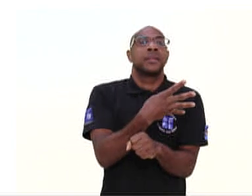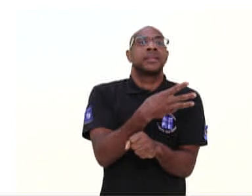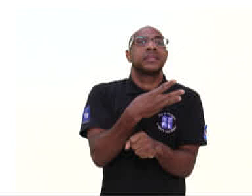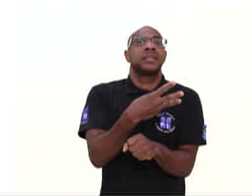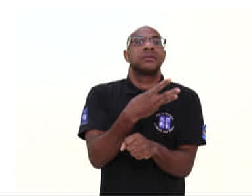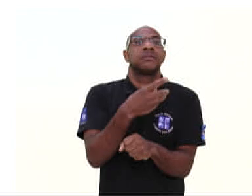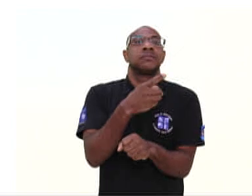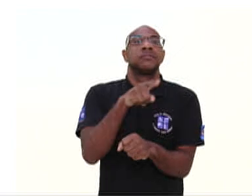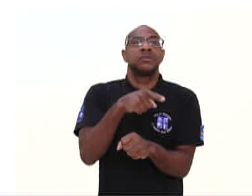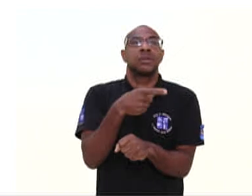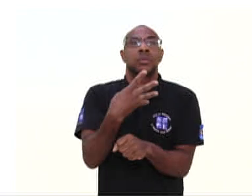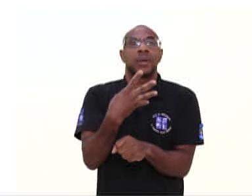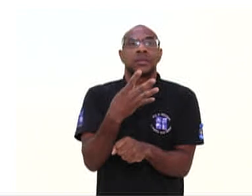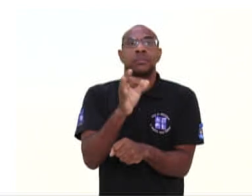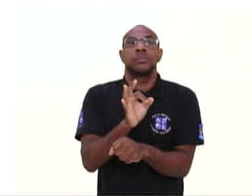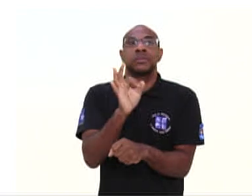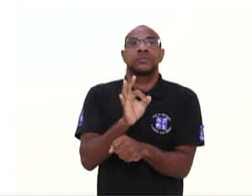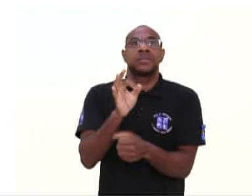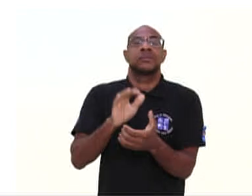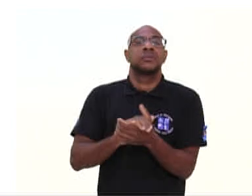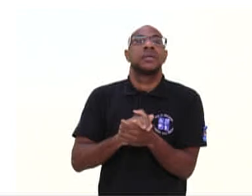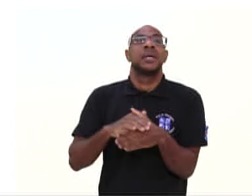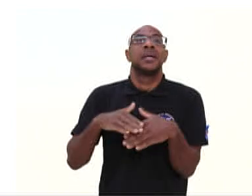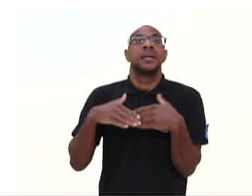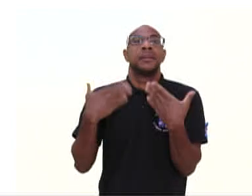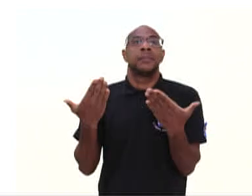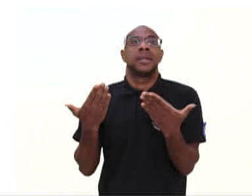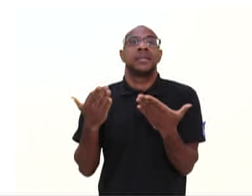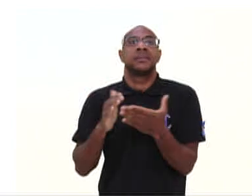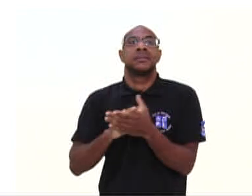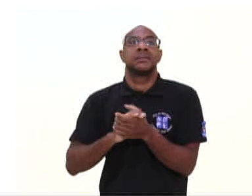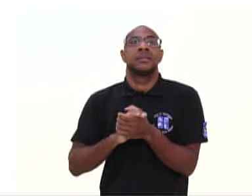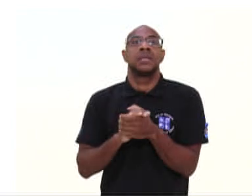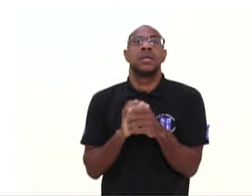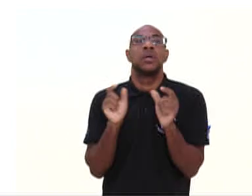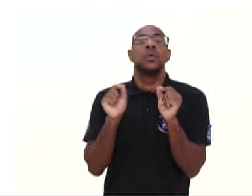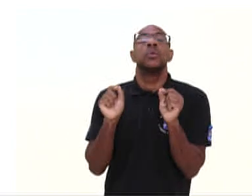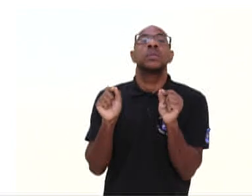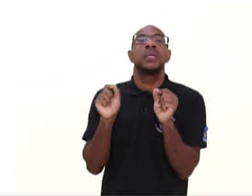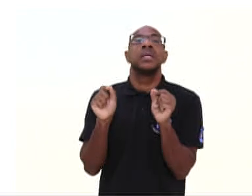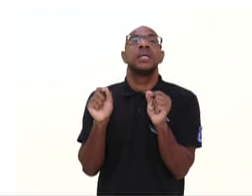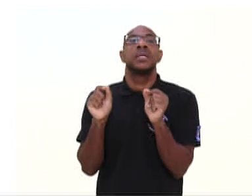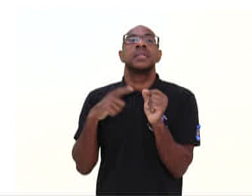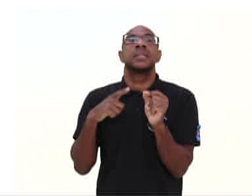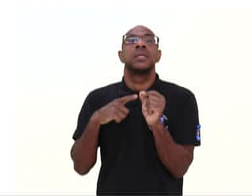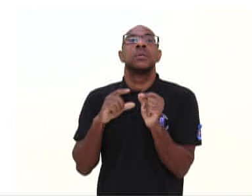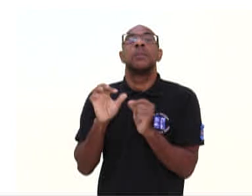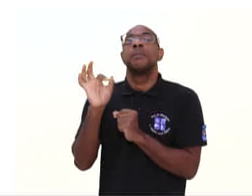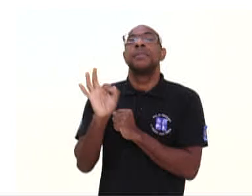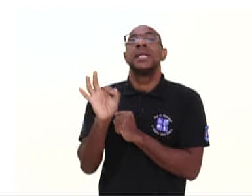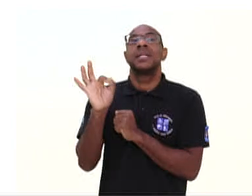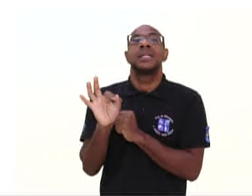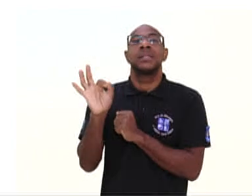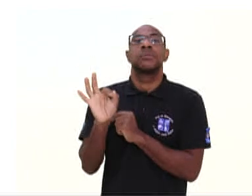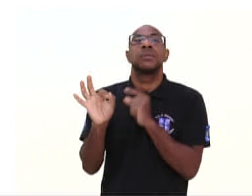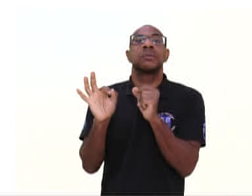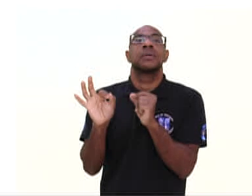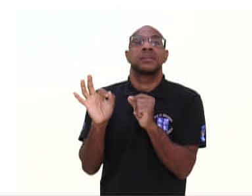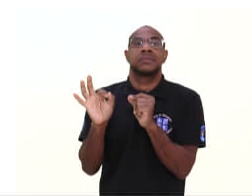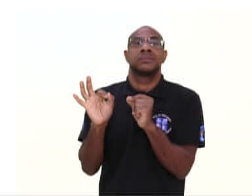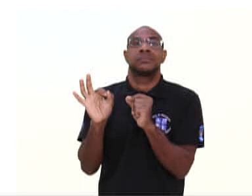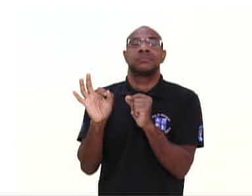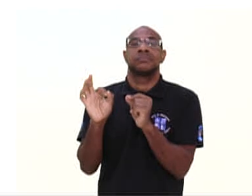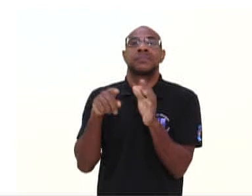43,4%. Já os domicílios que continham tablet, a pesquisa aponta um percentual de apenas